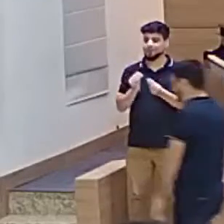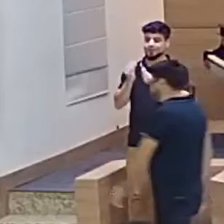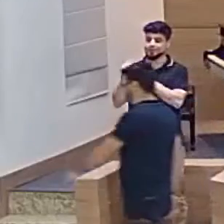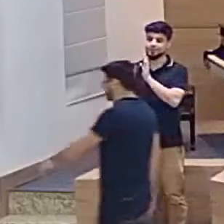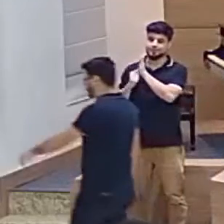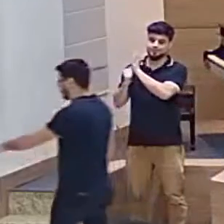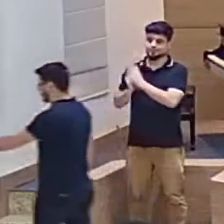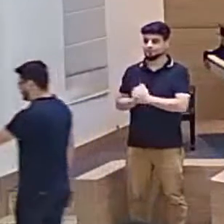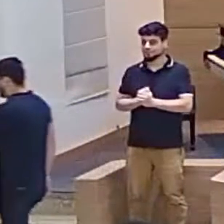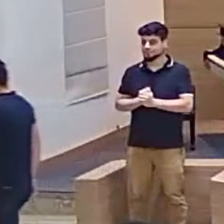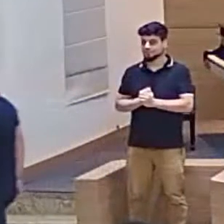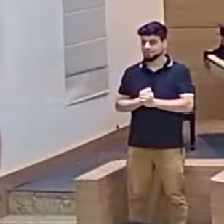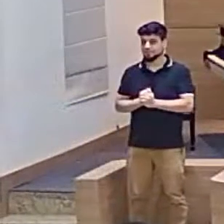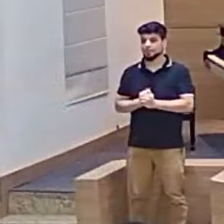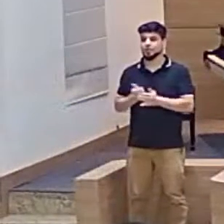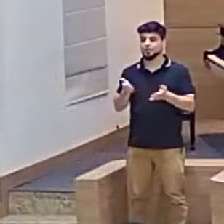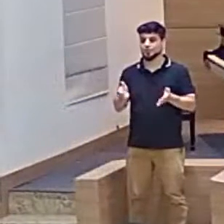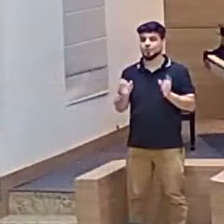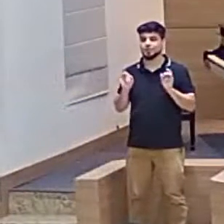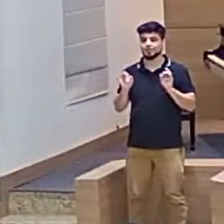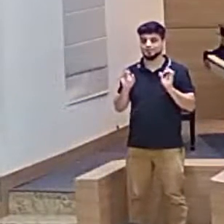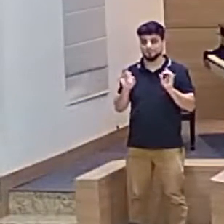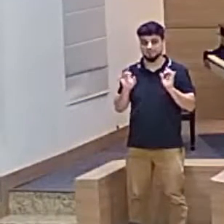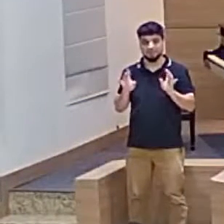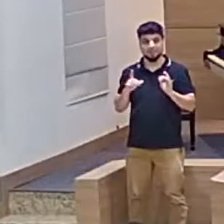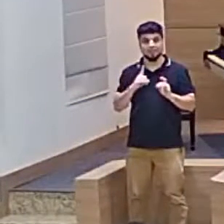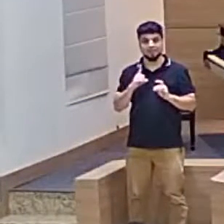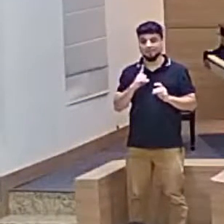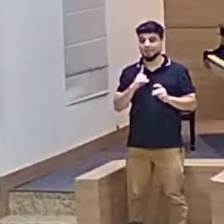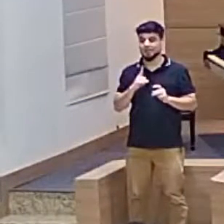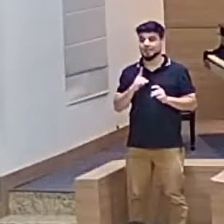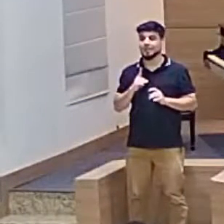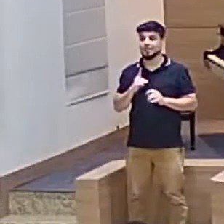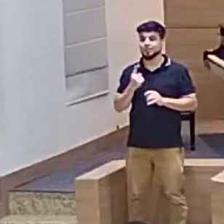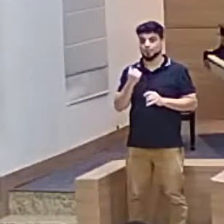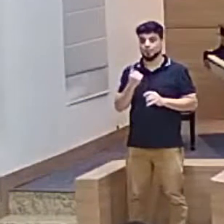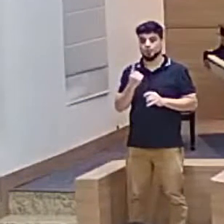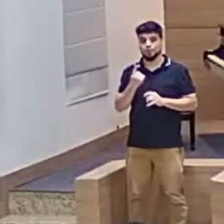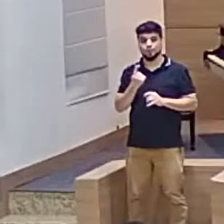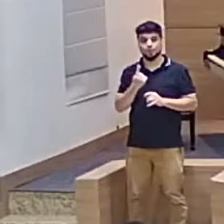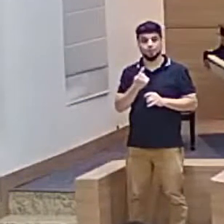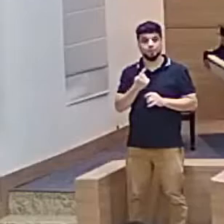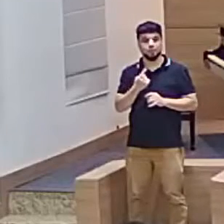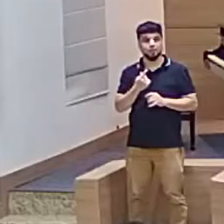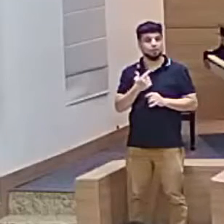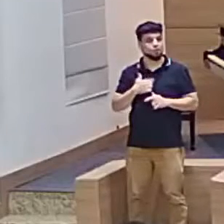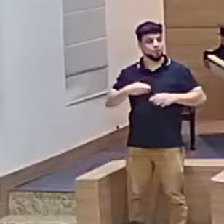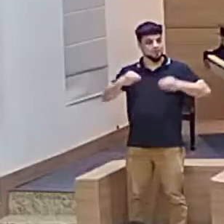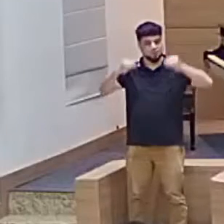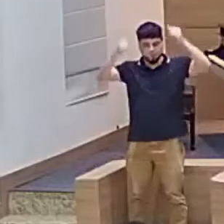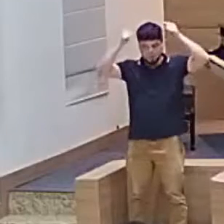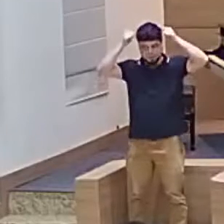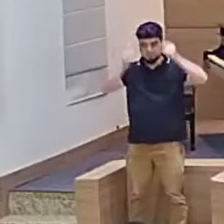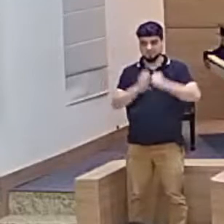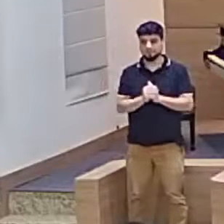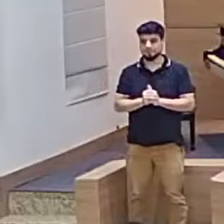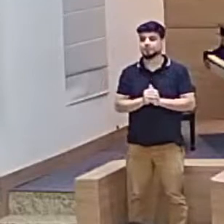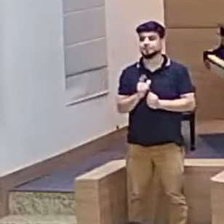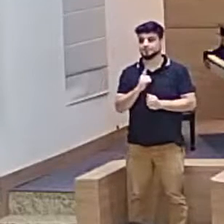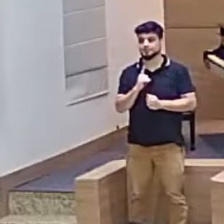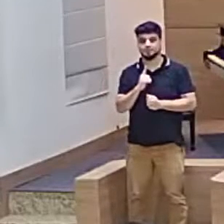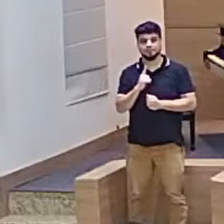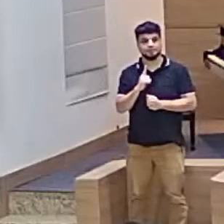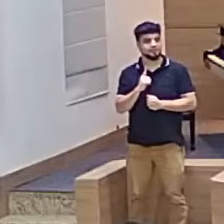EA honra de apresentar ao senhor mais um príncipe não é nós vamos apresentar ao senhor o